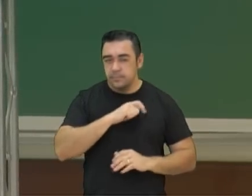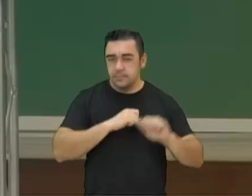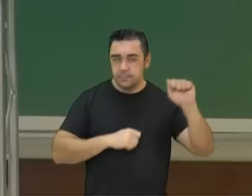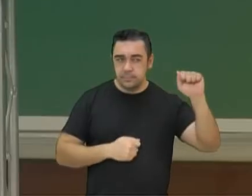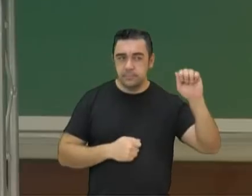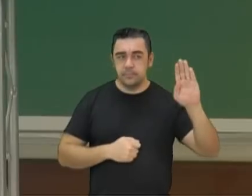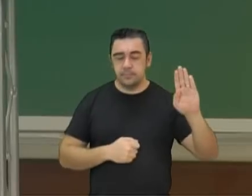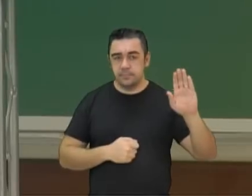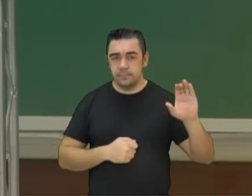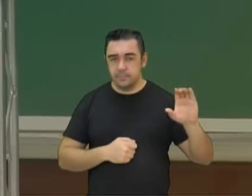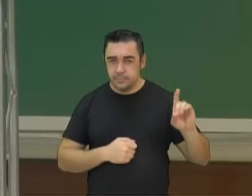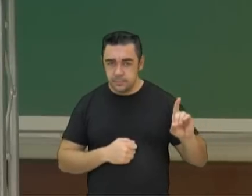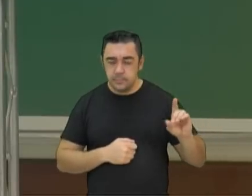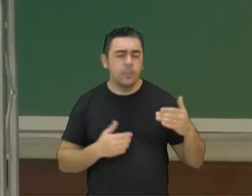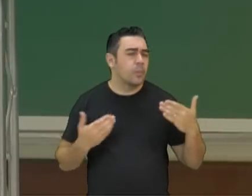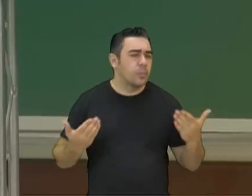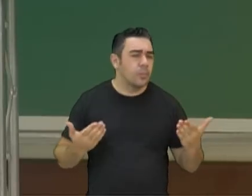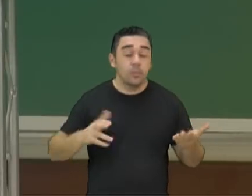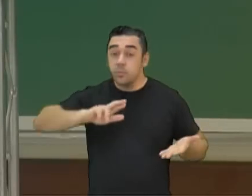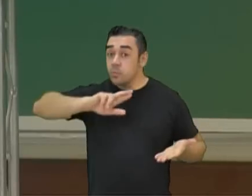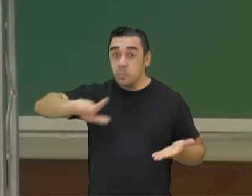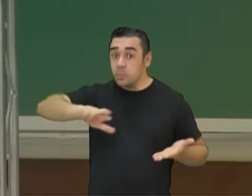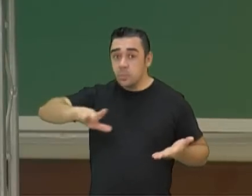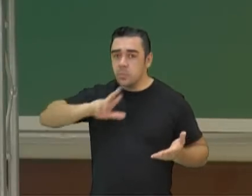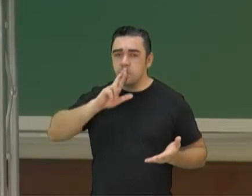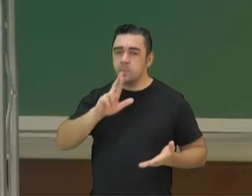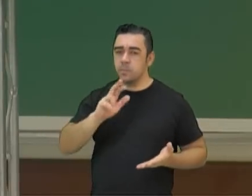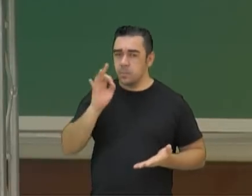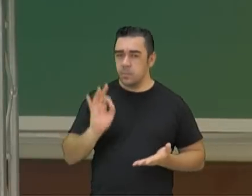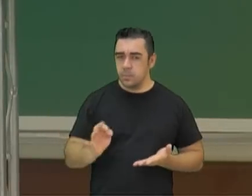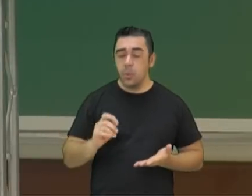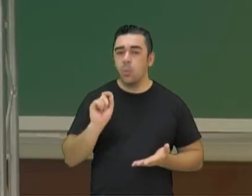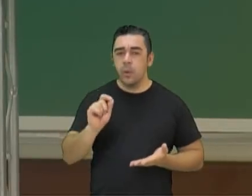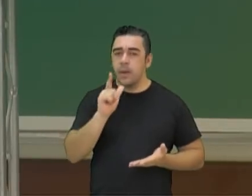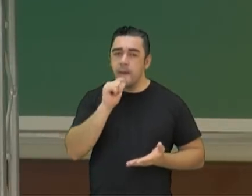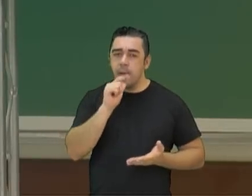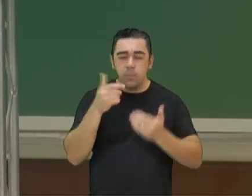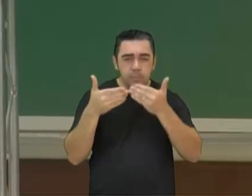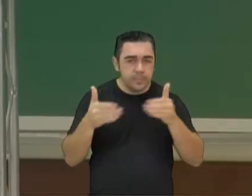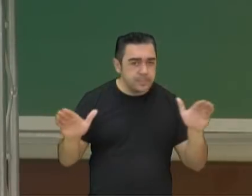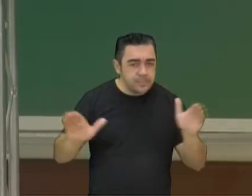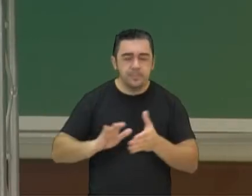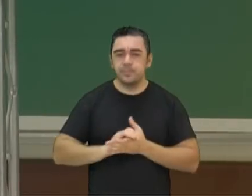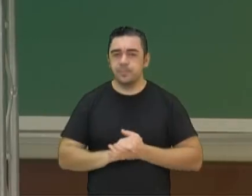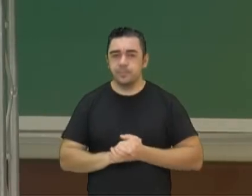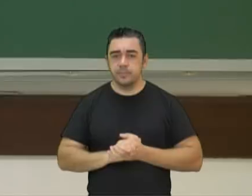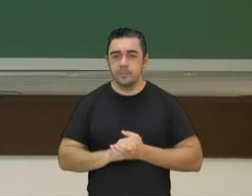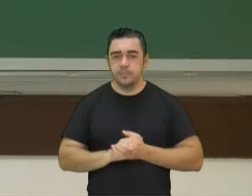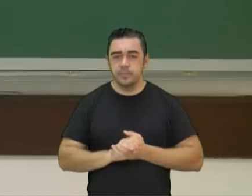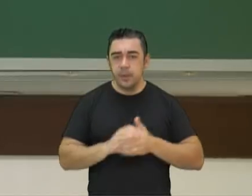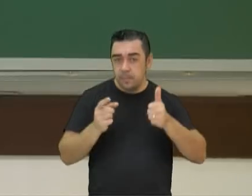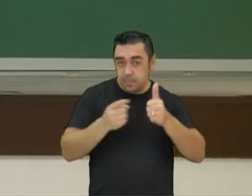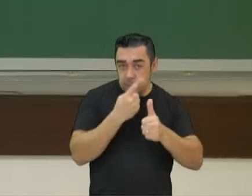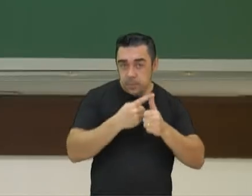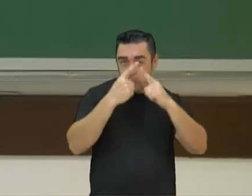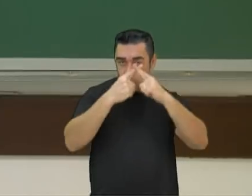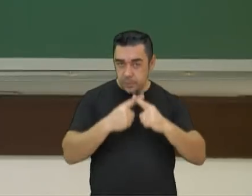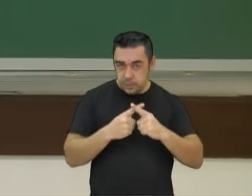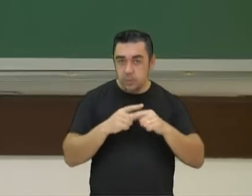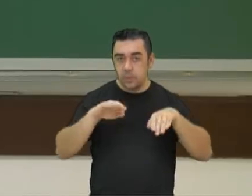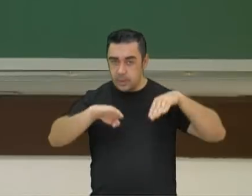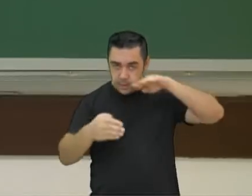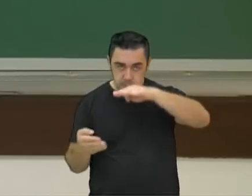alternativas. Qual delas não corresponde à natação de águas abertas? Então, primeira forma de competição de